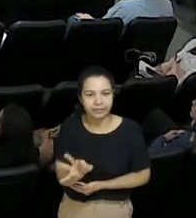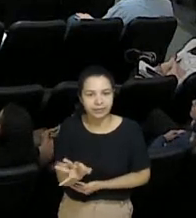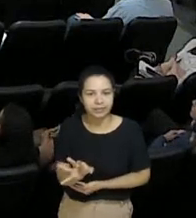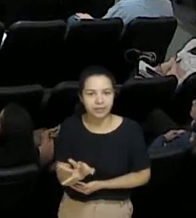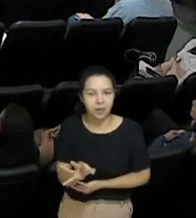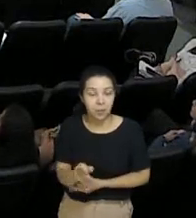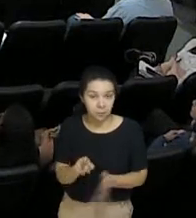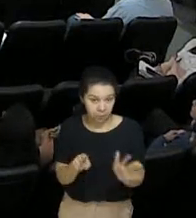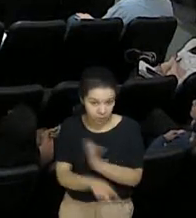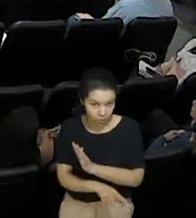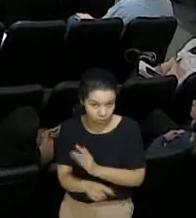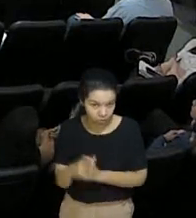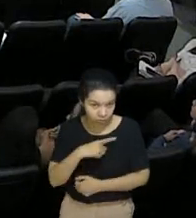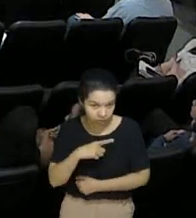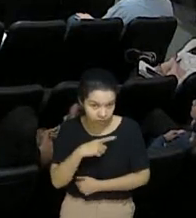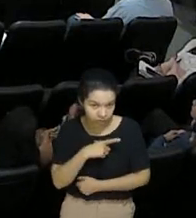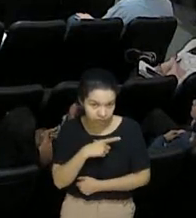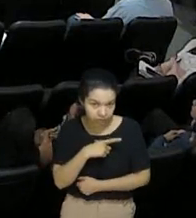pergunta? Oi?